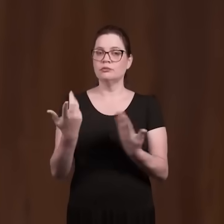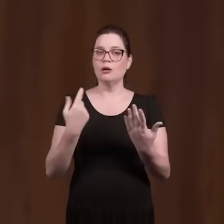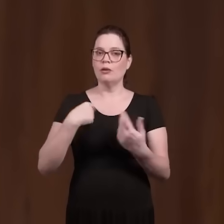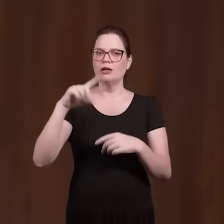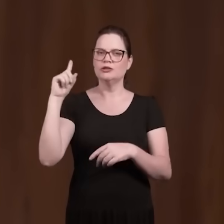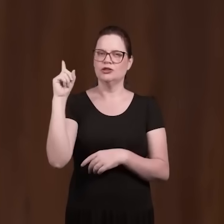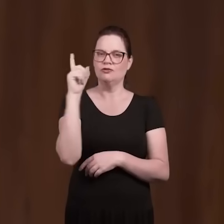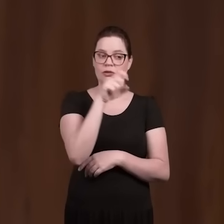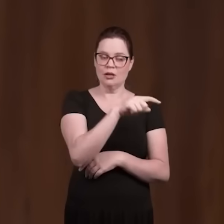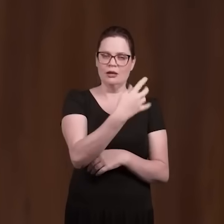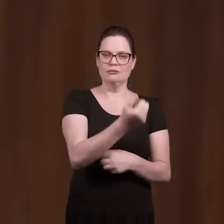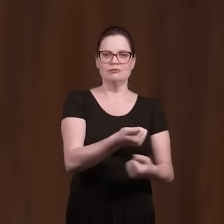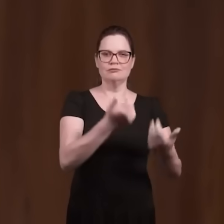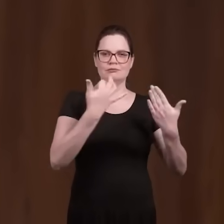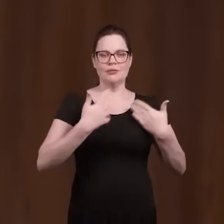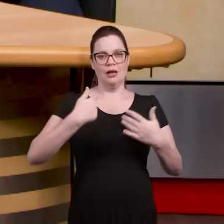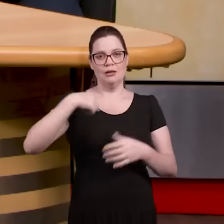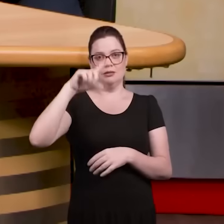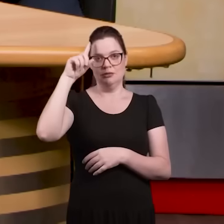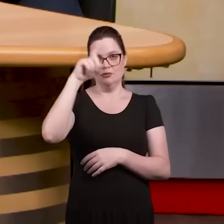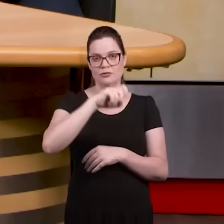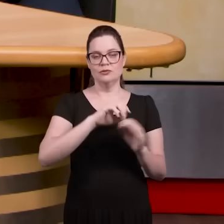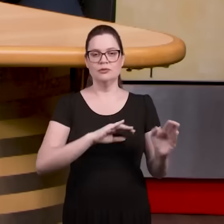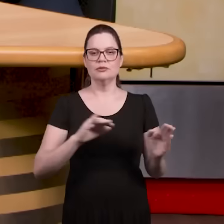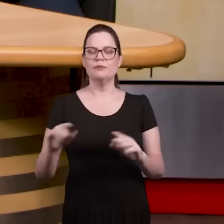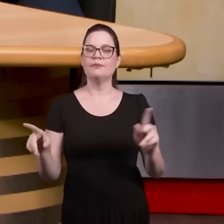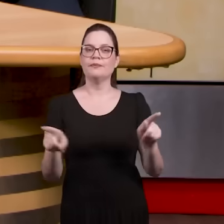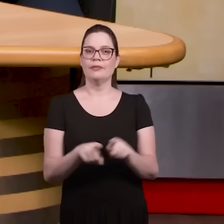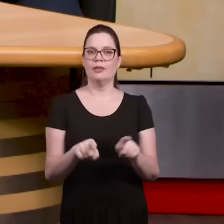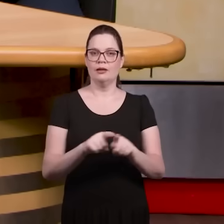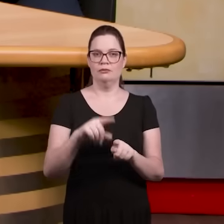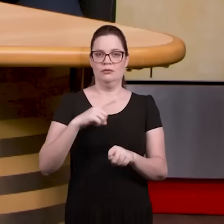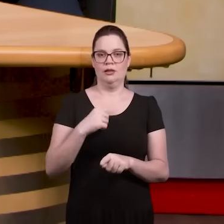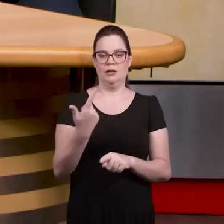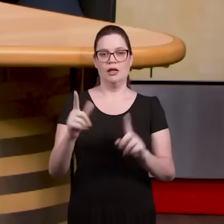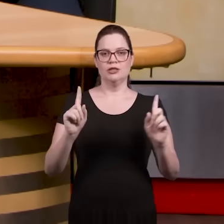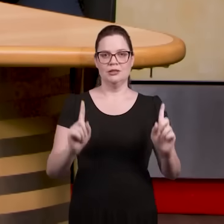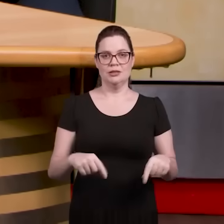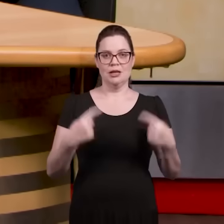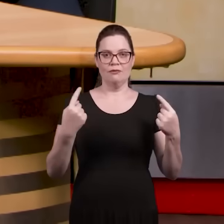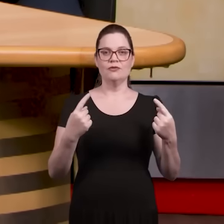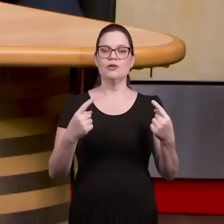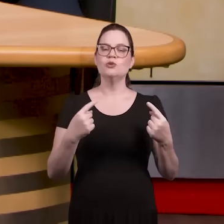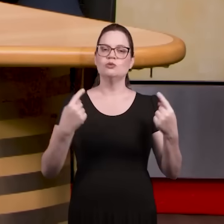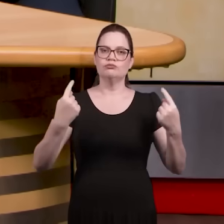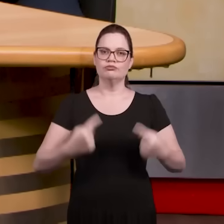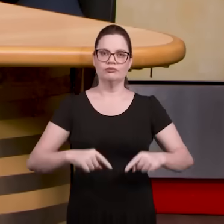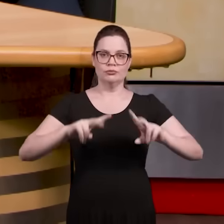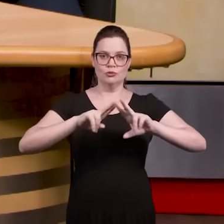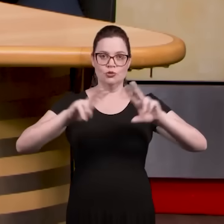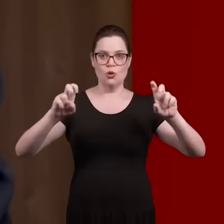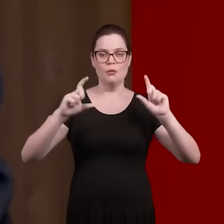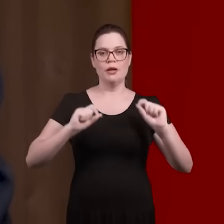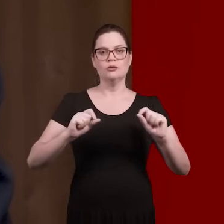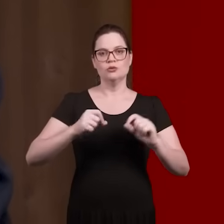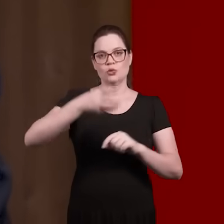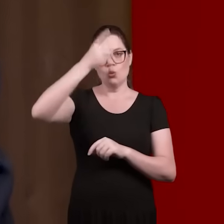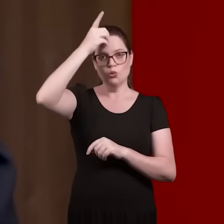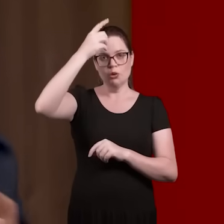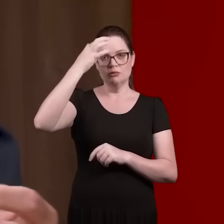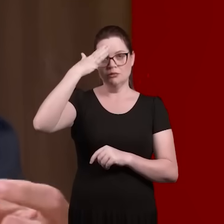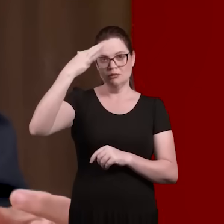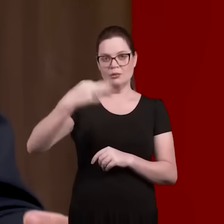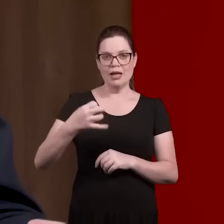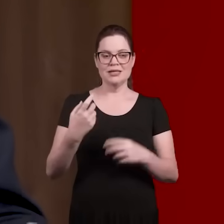isso é muito difícil para mim, ele falou. Eu acho que um dos grandes desafios em relação ao dom de discernimento de